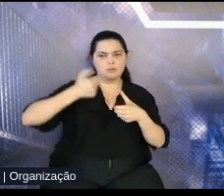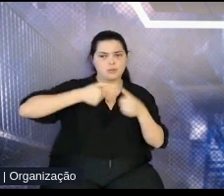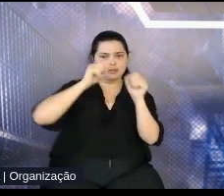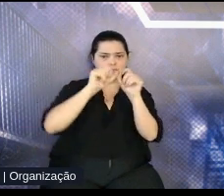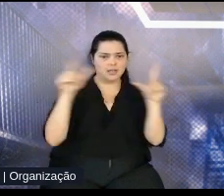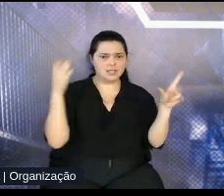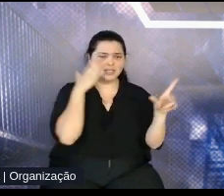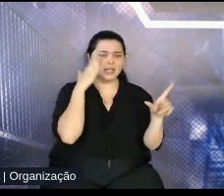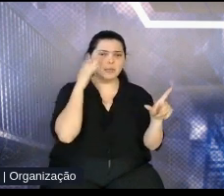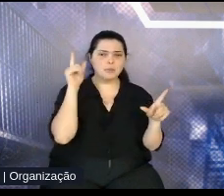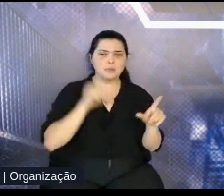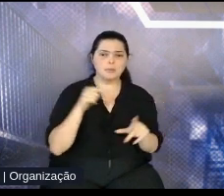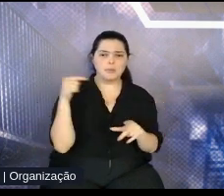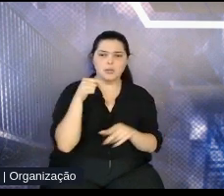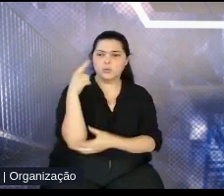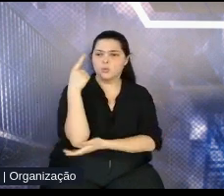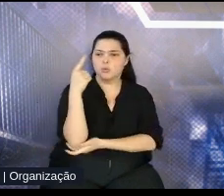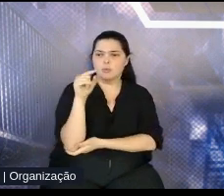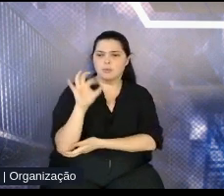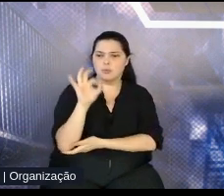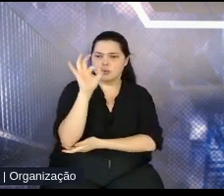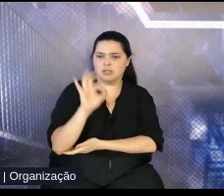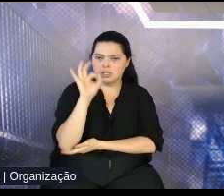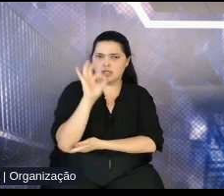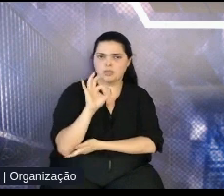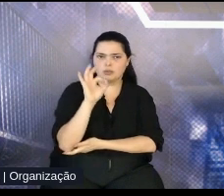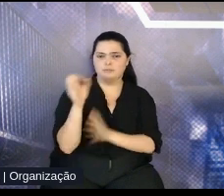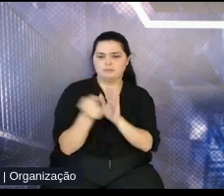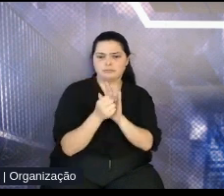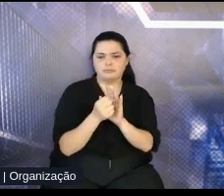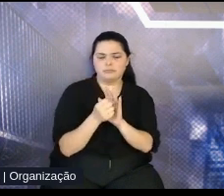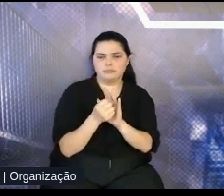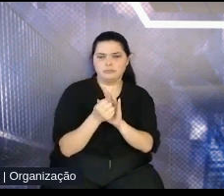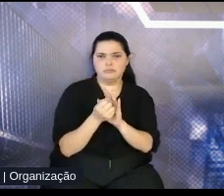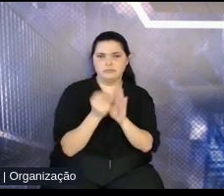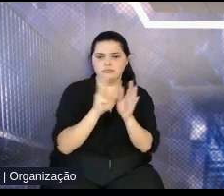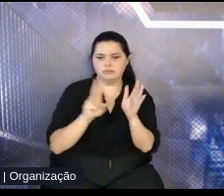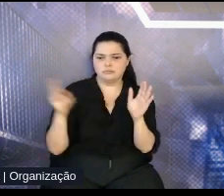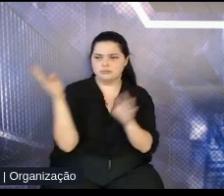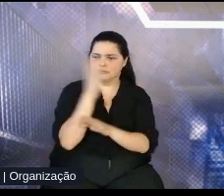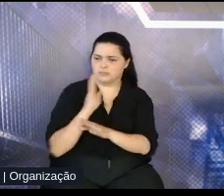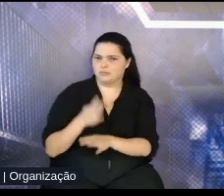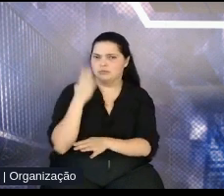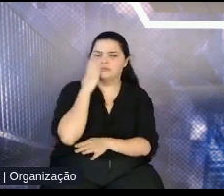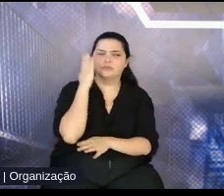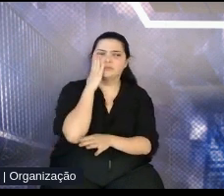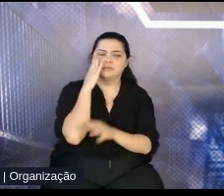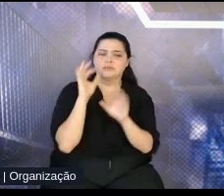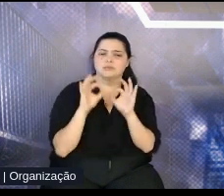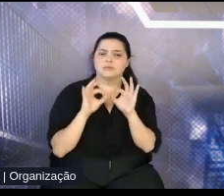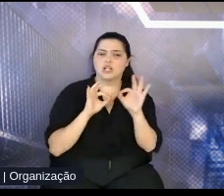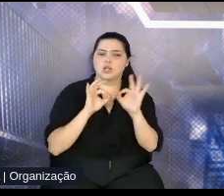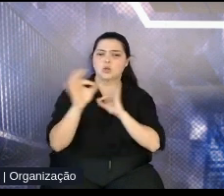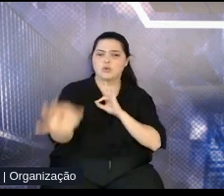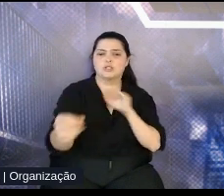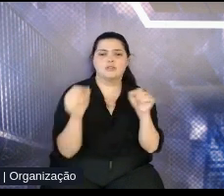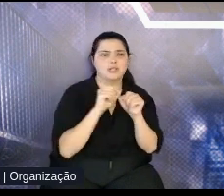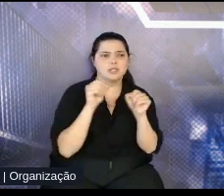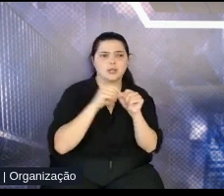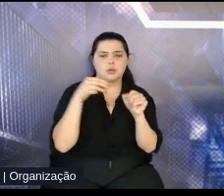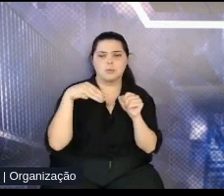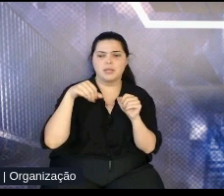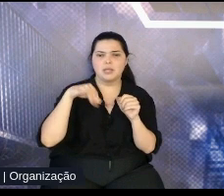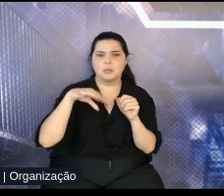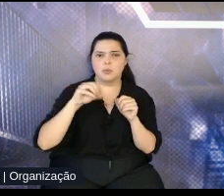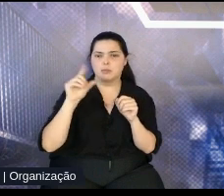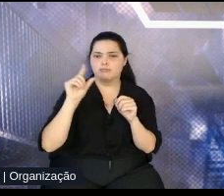é menos de 1% dos sites brasileiros. Então, acho que a gente está muito distante de fazer o mínimo. Então, mesmo a